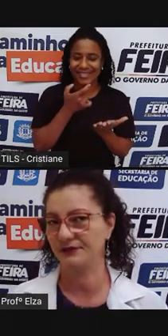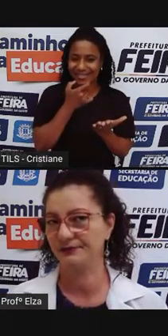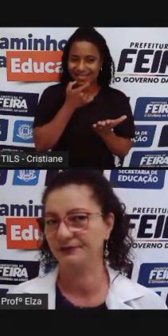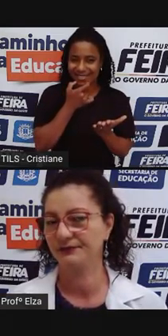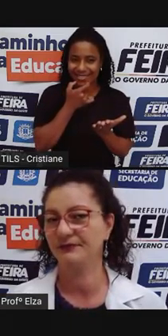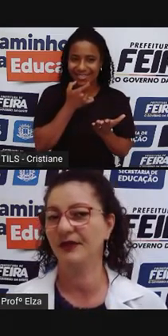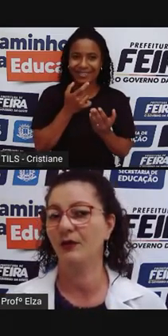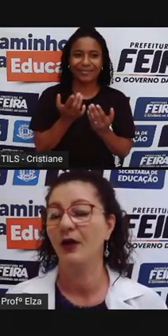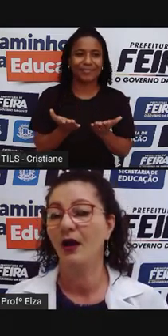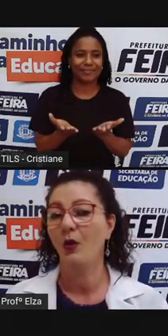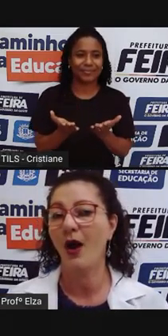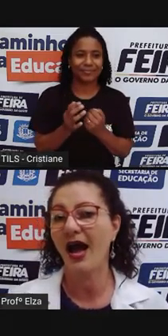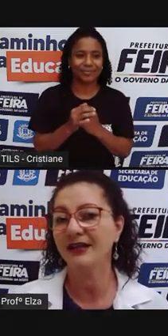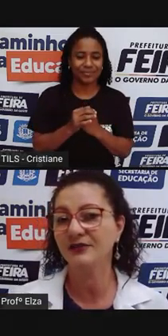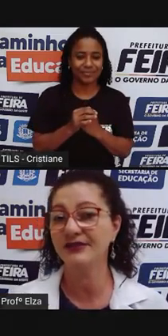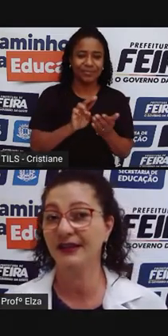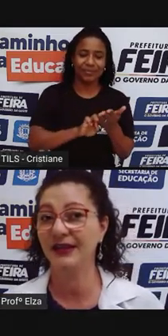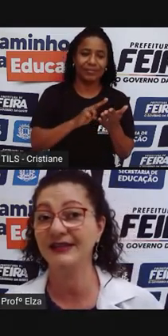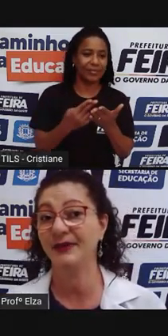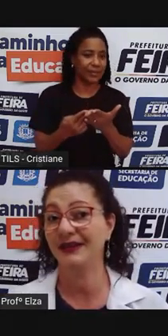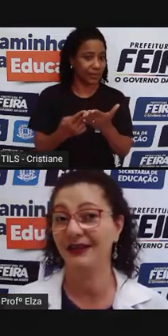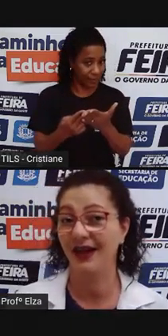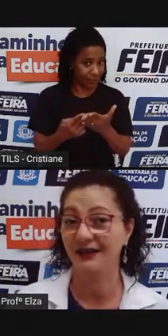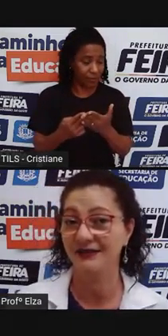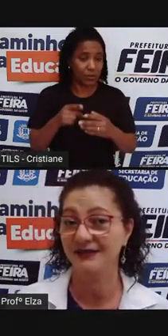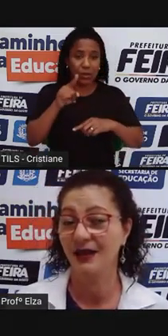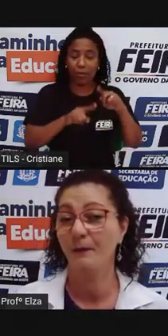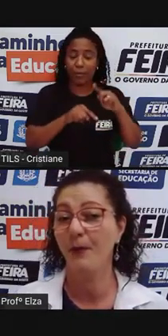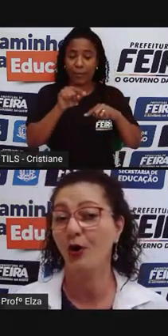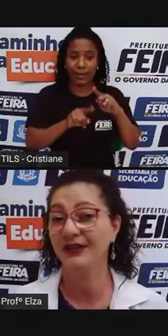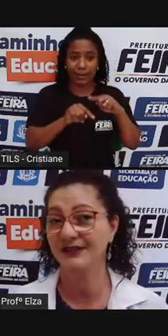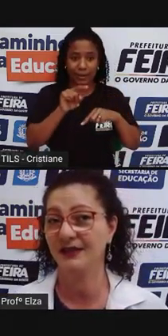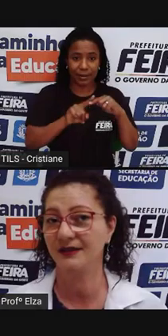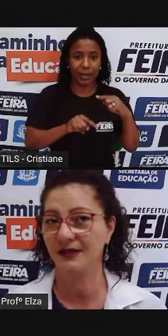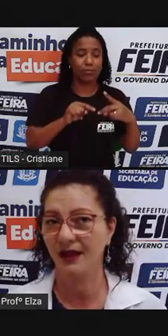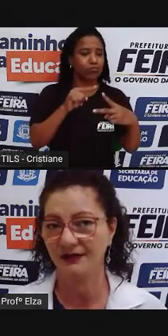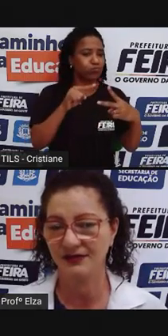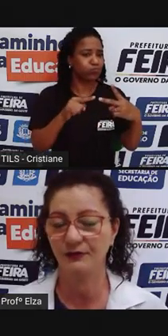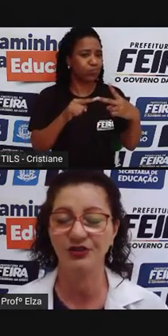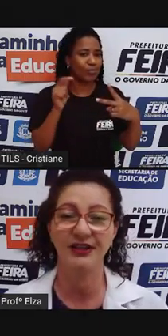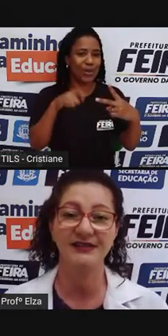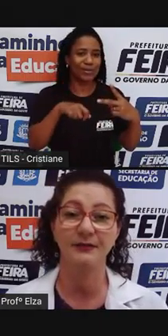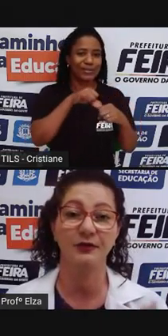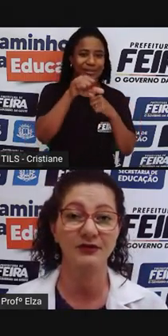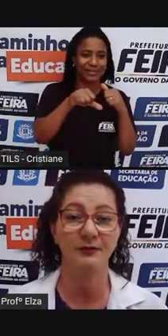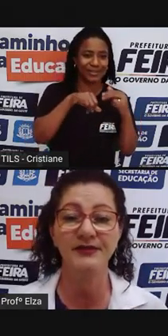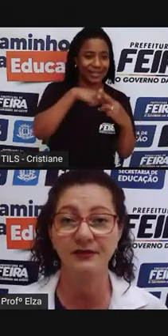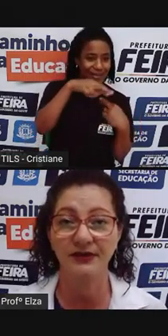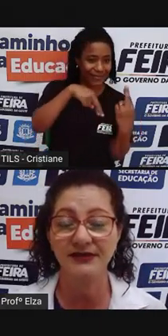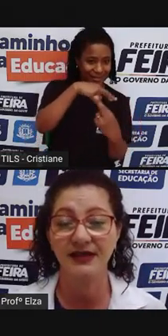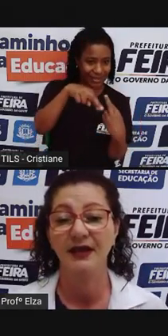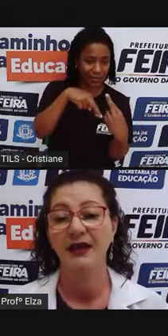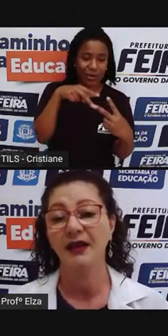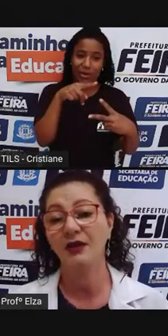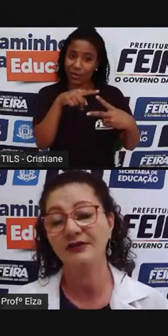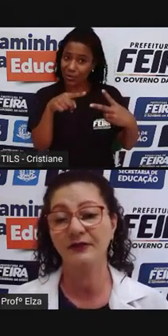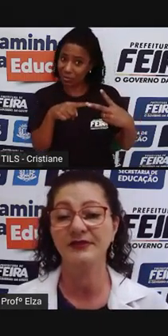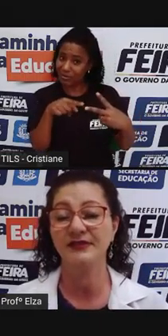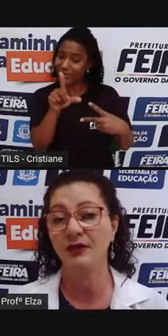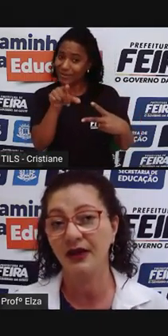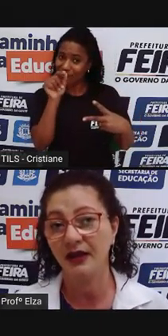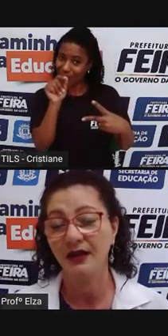recycled? Então, quais dos seguintes materiais podem ser reciclados? Eu vou te dar sempre duas opções e